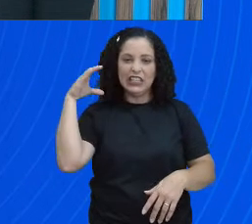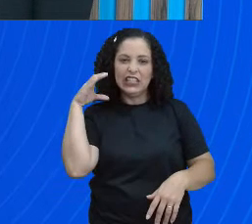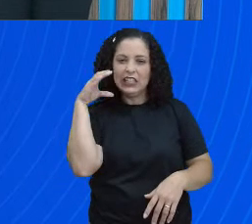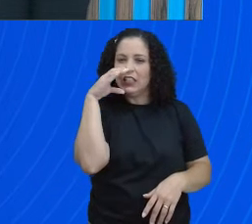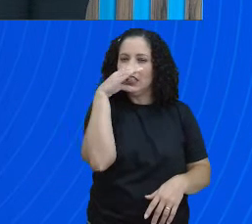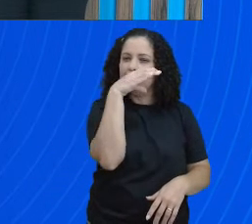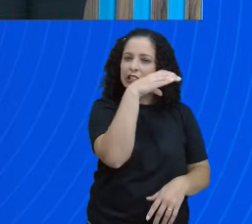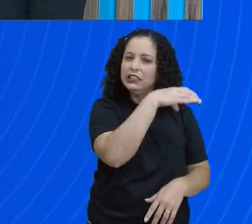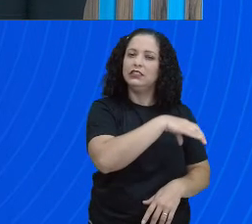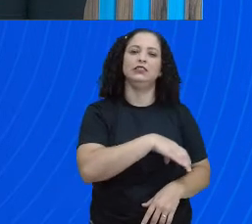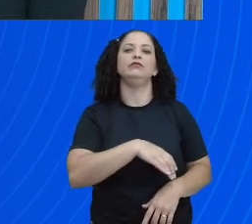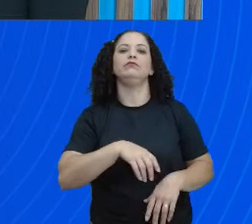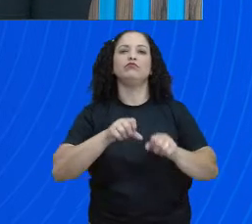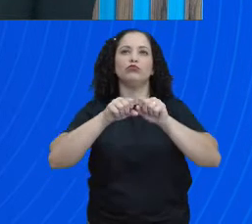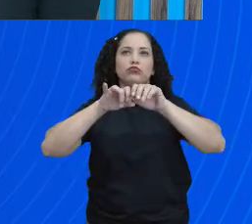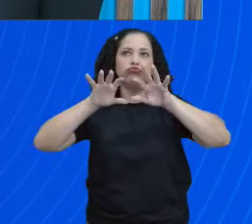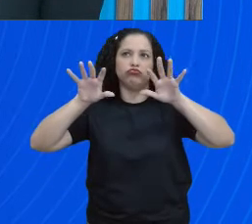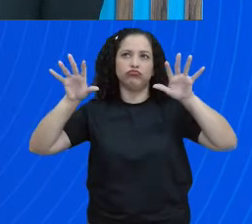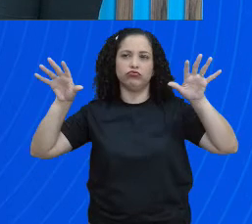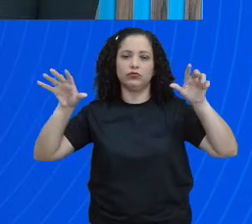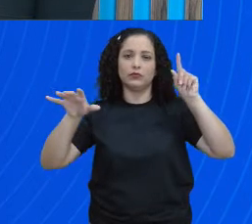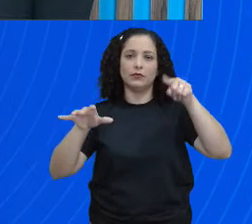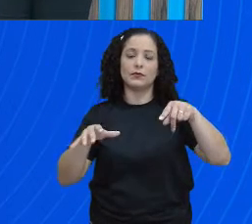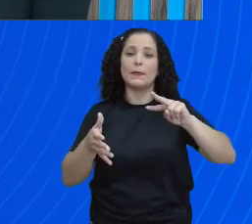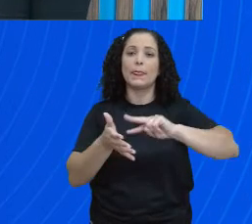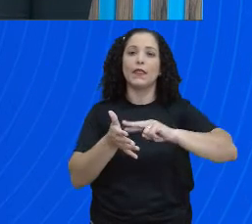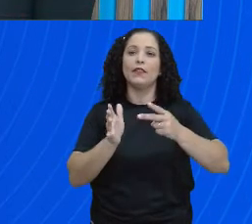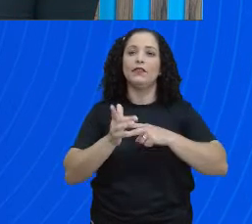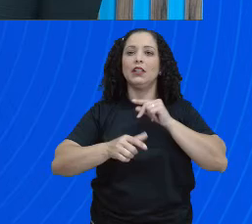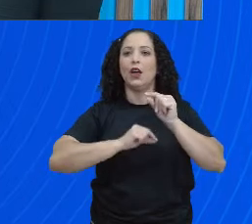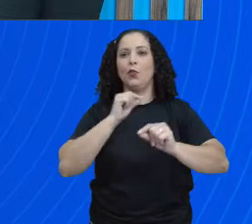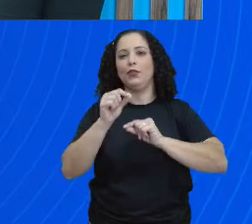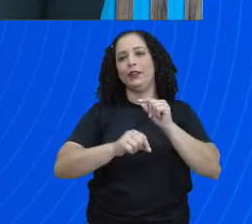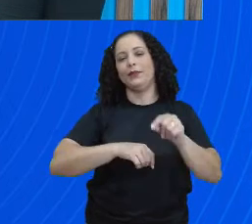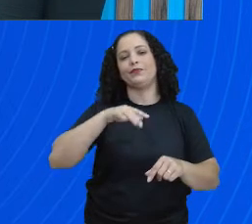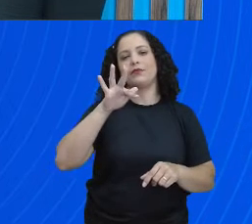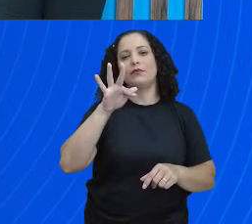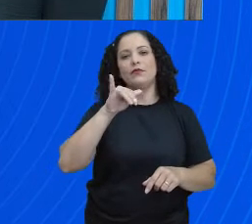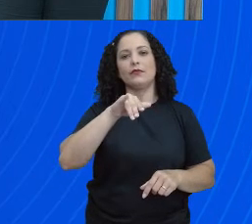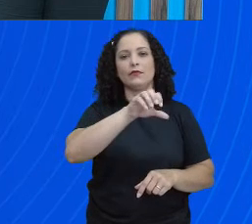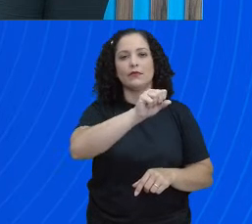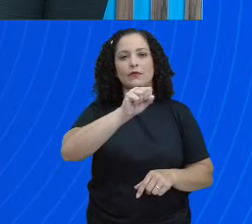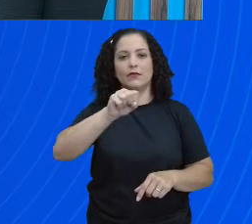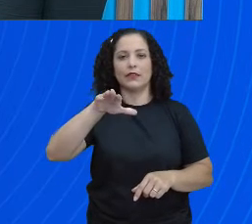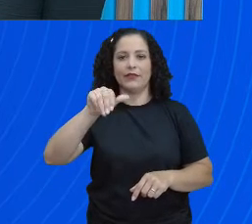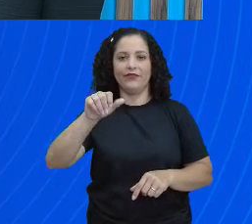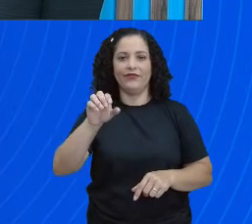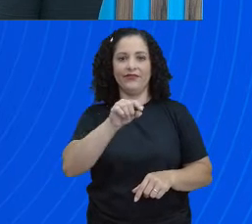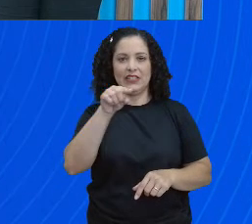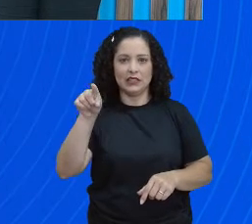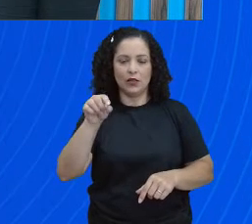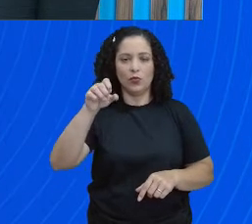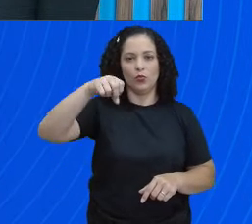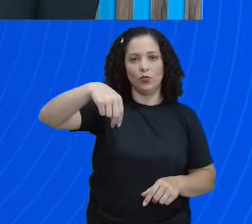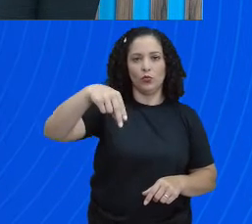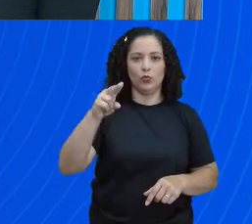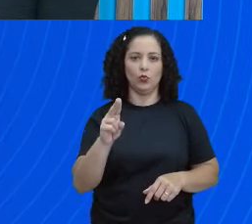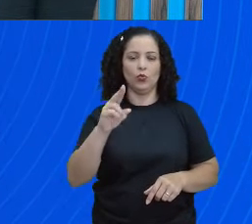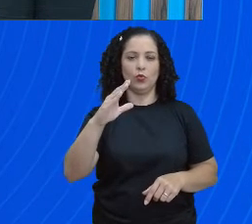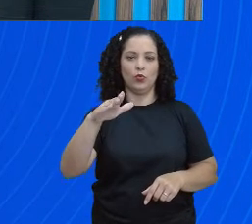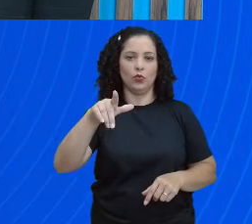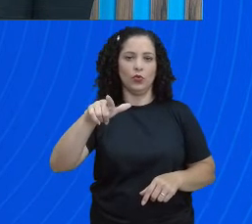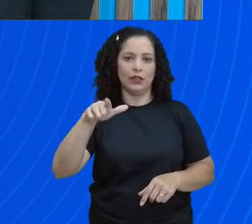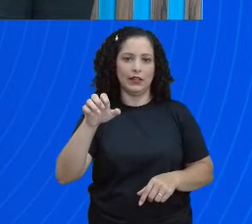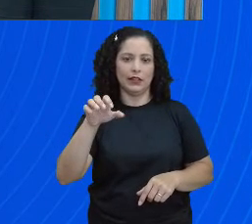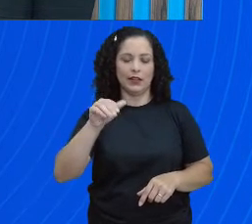calor, a gente chama isso de fissão nuclear, gente. Pois é, fissão nuclear. Essa